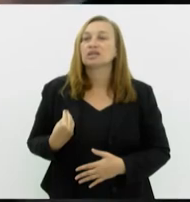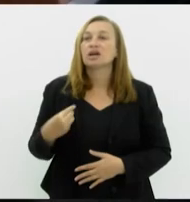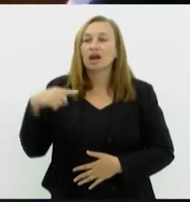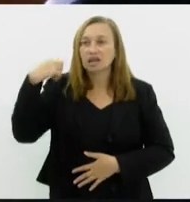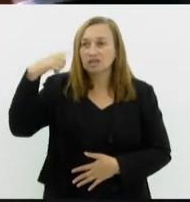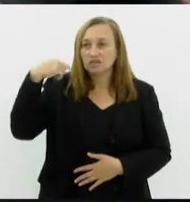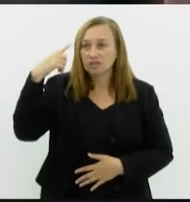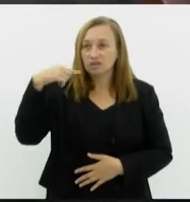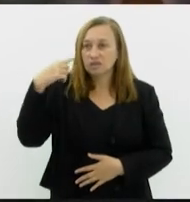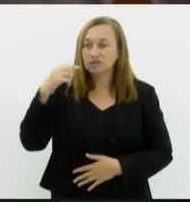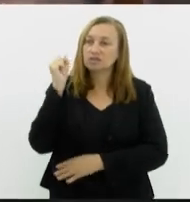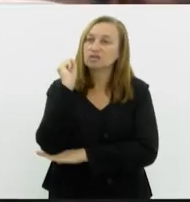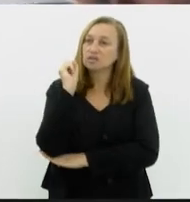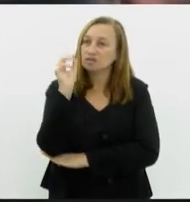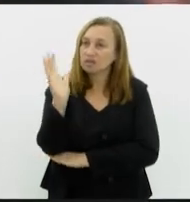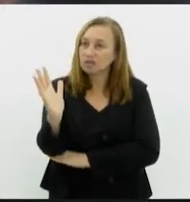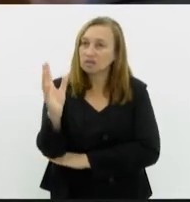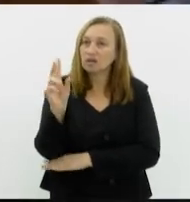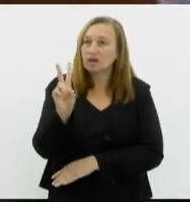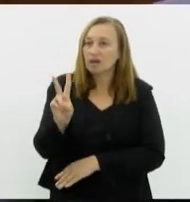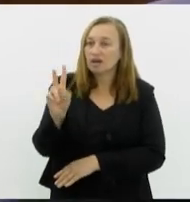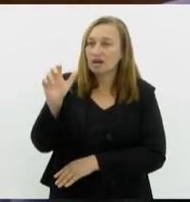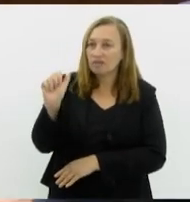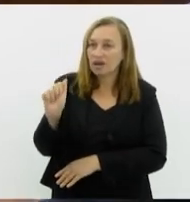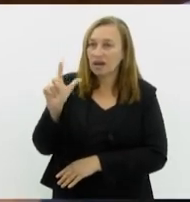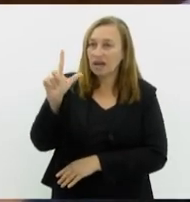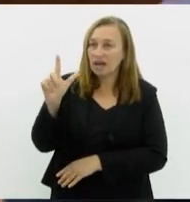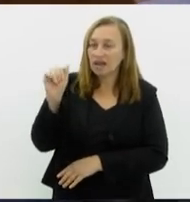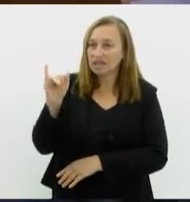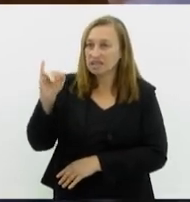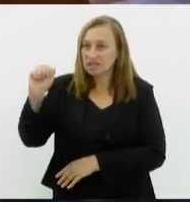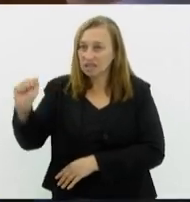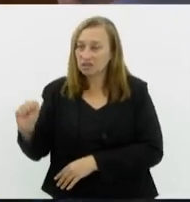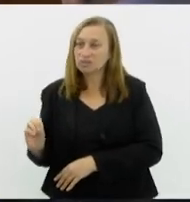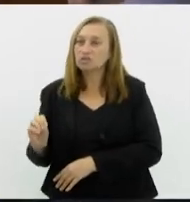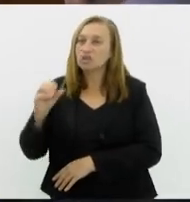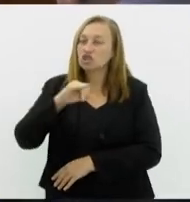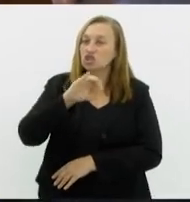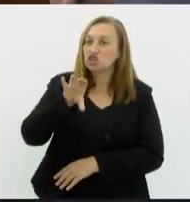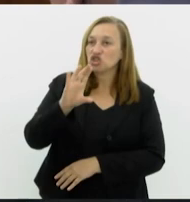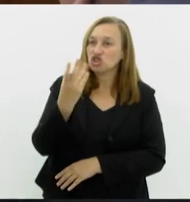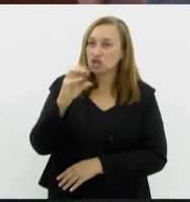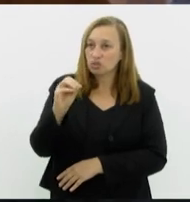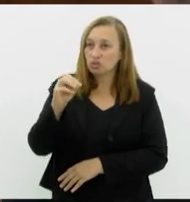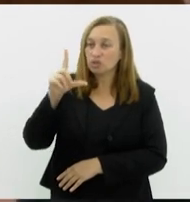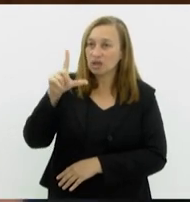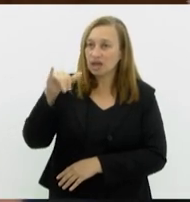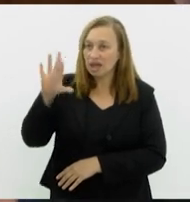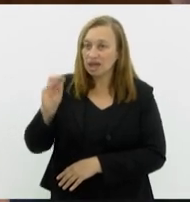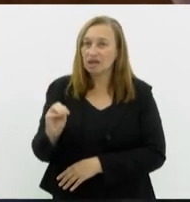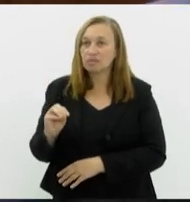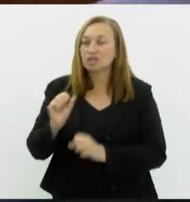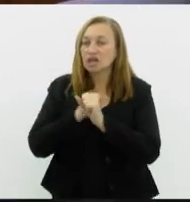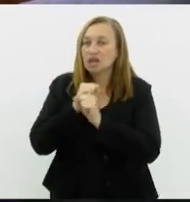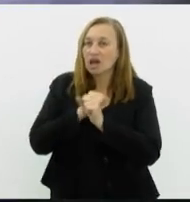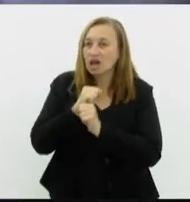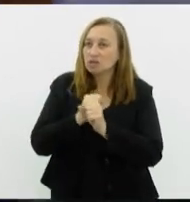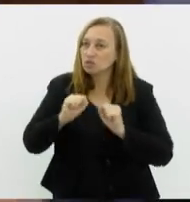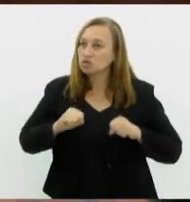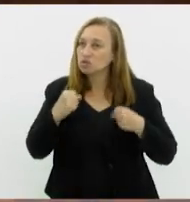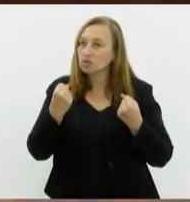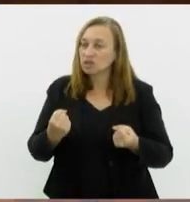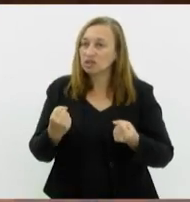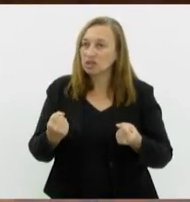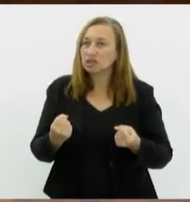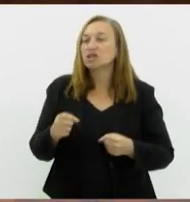advogado ambientalista valenciano Chico Lima, alguém que tem anos, décadas dedicada à